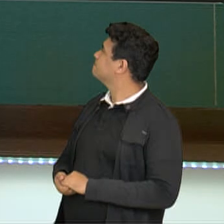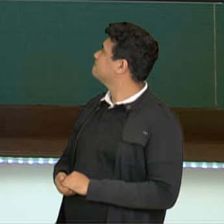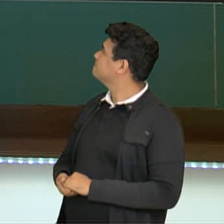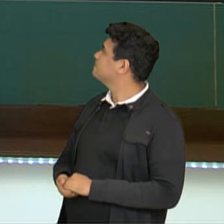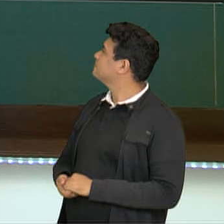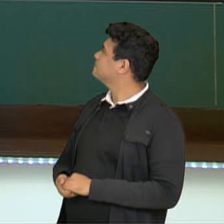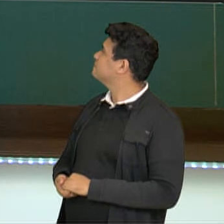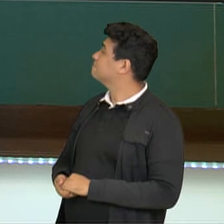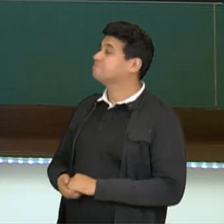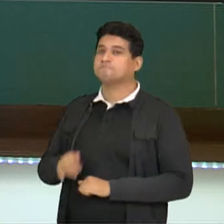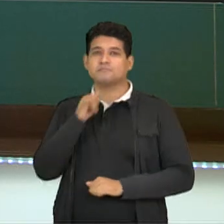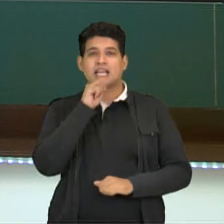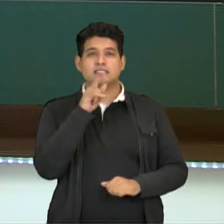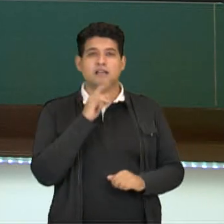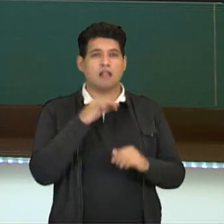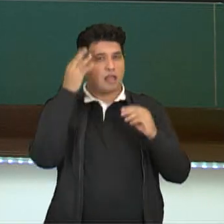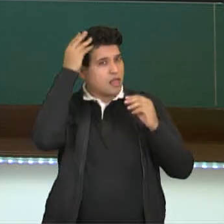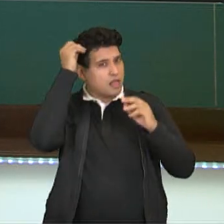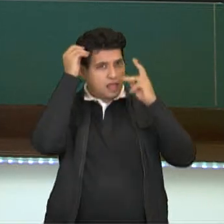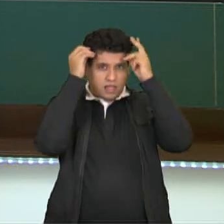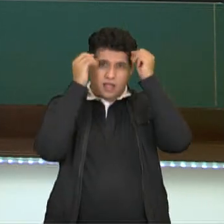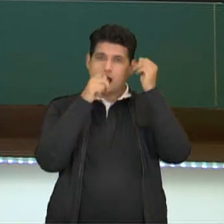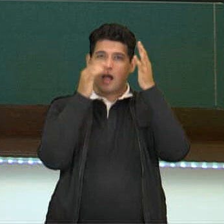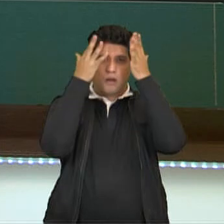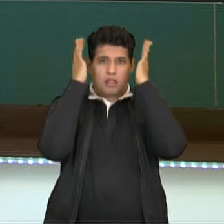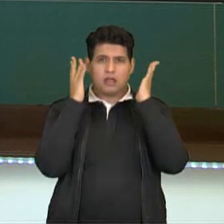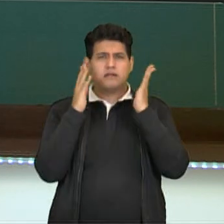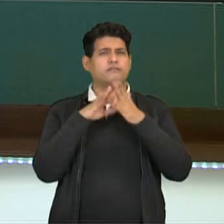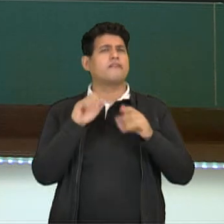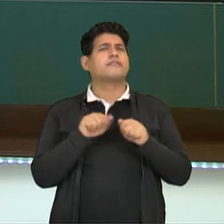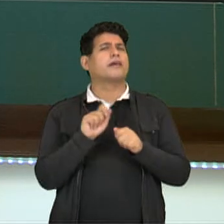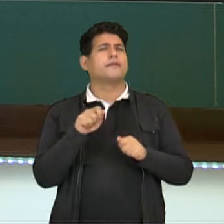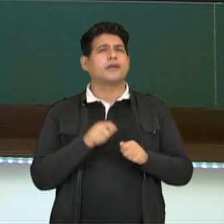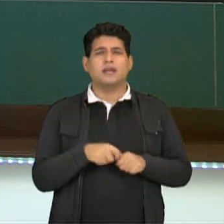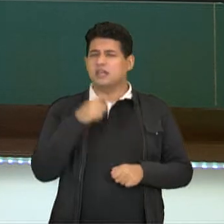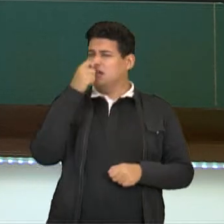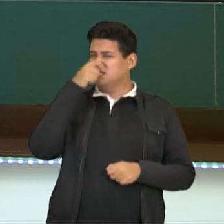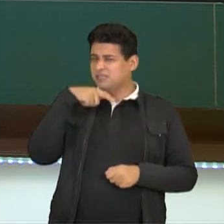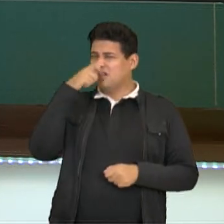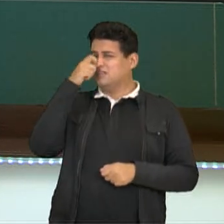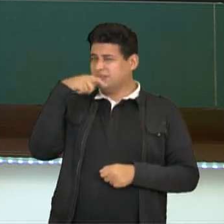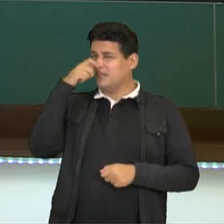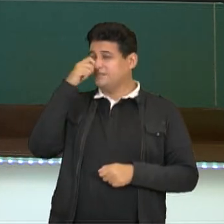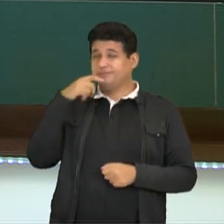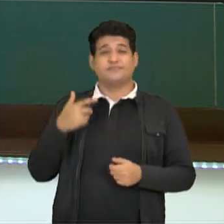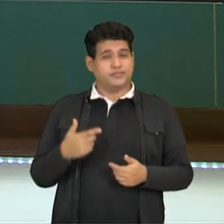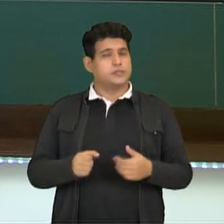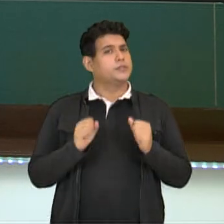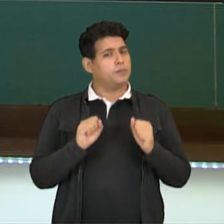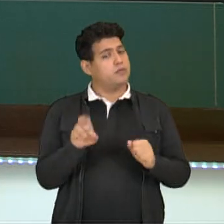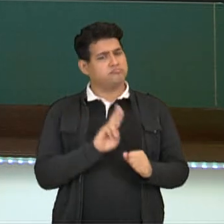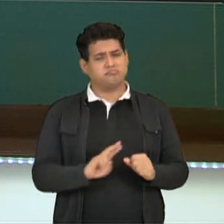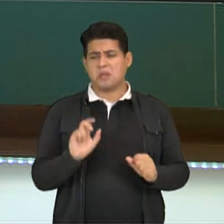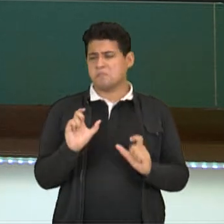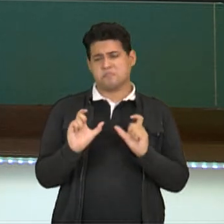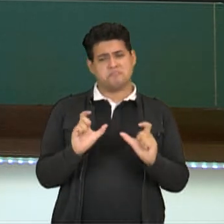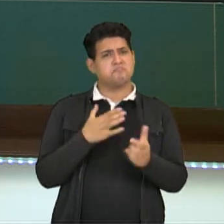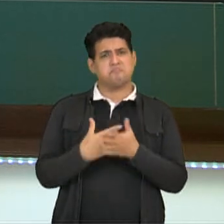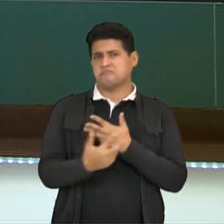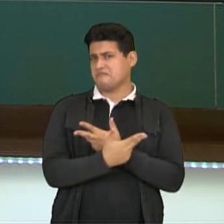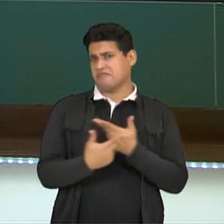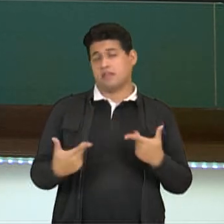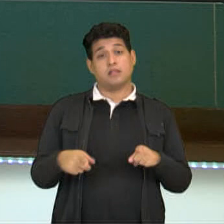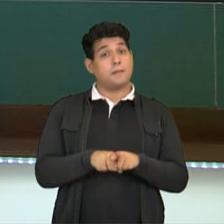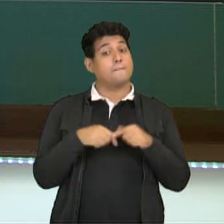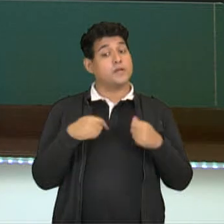Se você sair com o cabelo molhado lá para fora, você vai ficar com gripe. Você pode ter colocado outra coisa, desde que você use